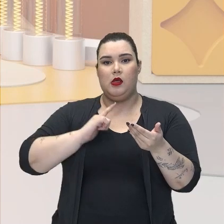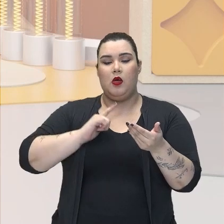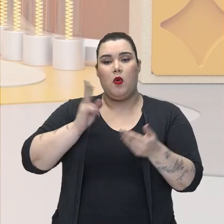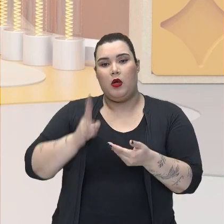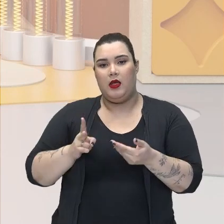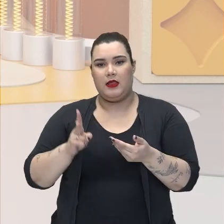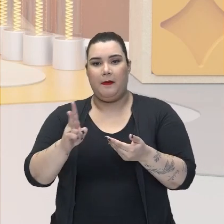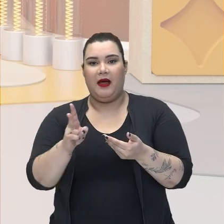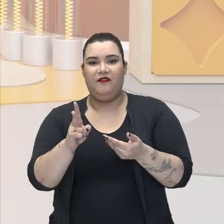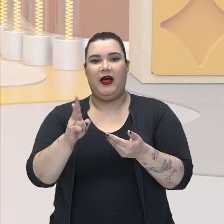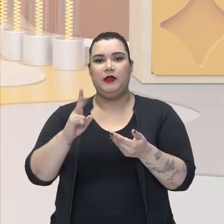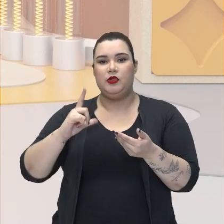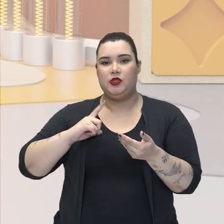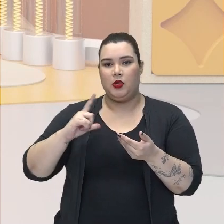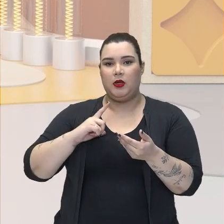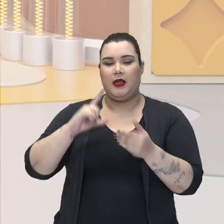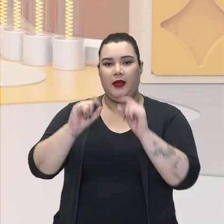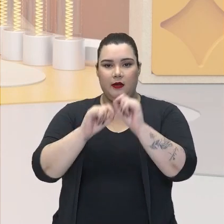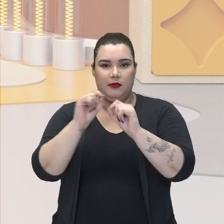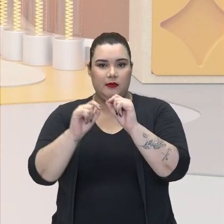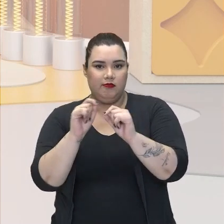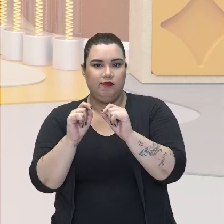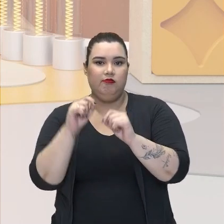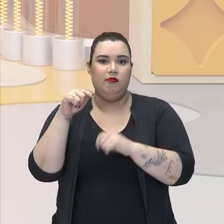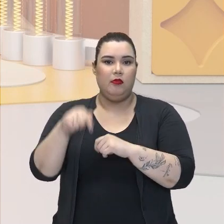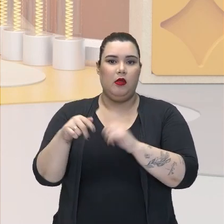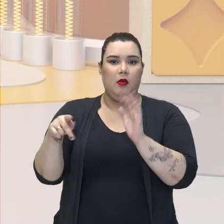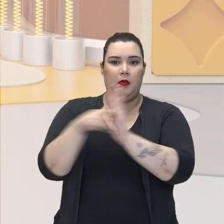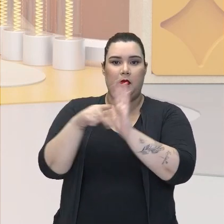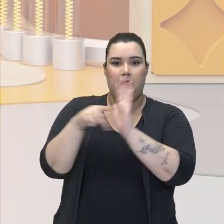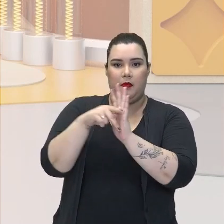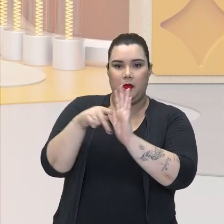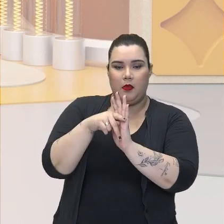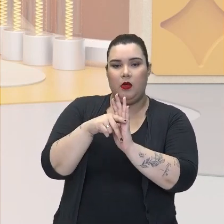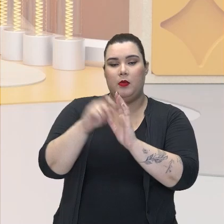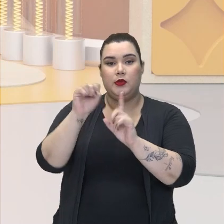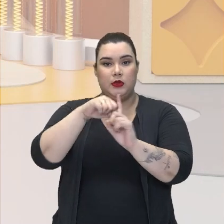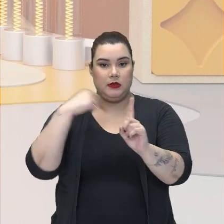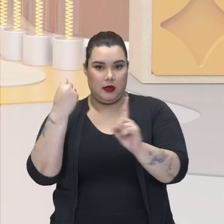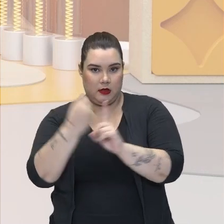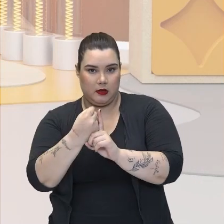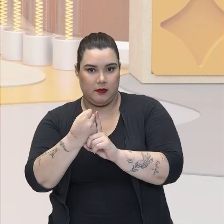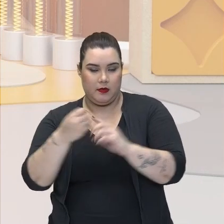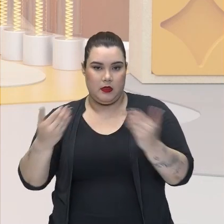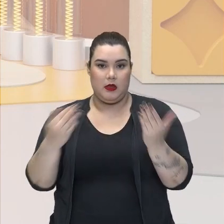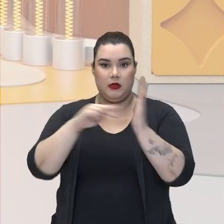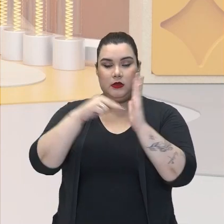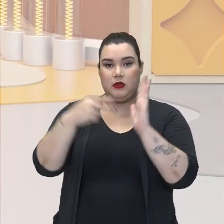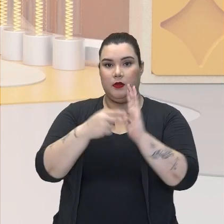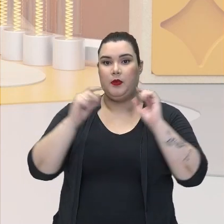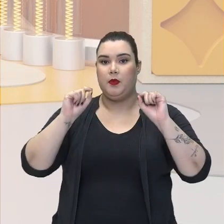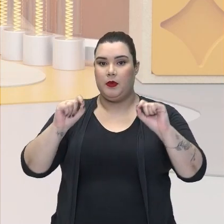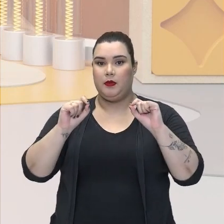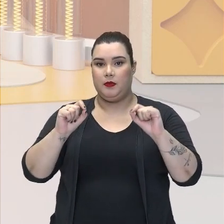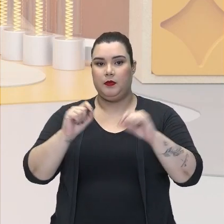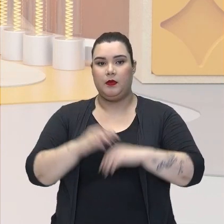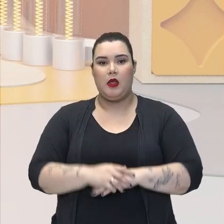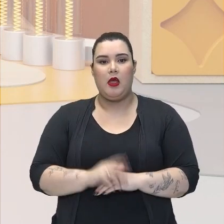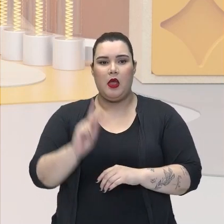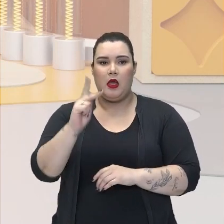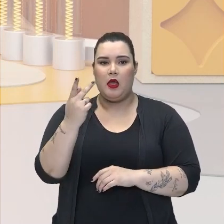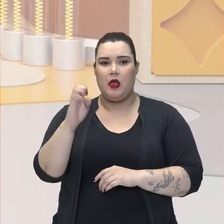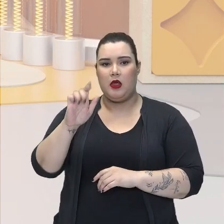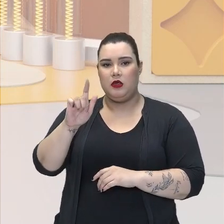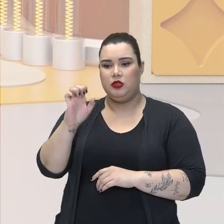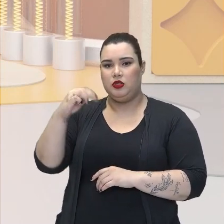como sendo o modo de produção hegemônico dentro da nossa sociedade. O que significa dizer hegemônico, professor? O modo